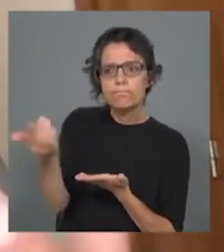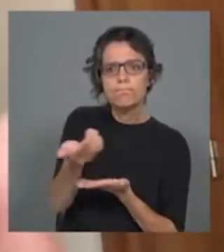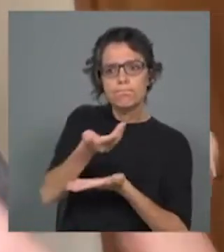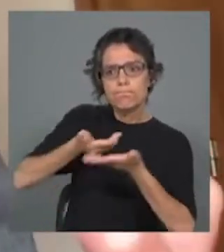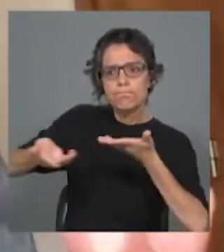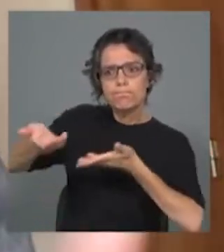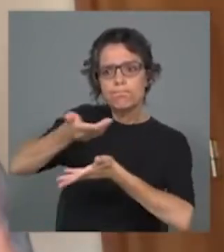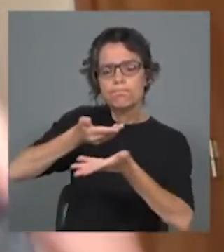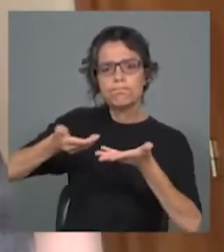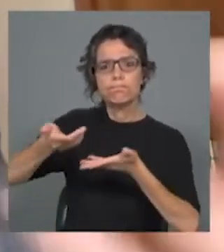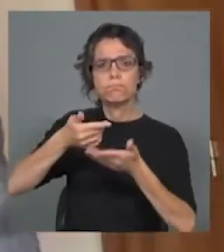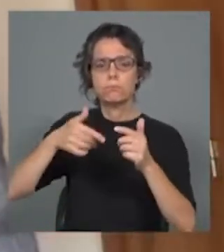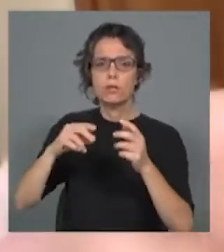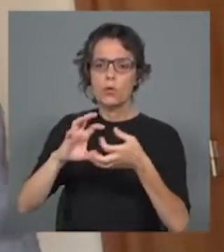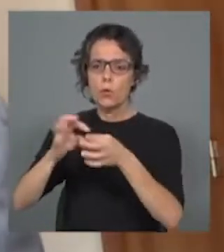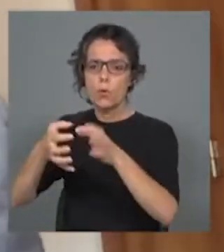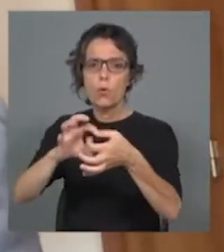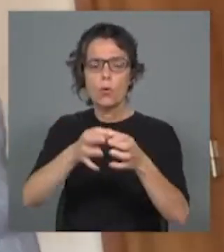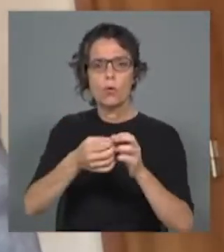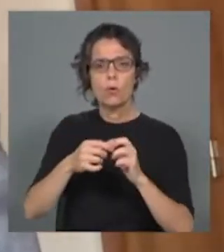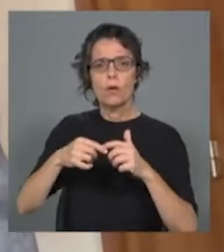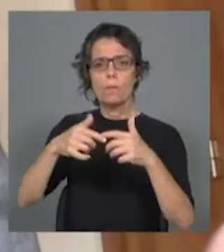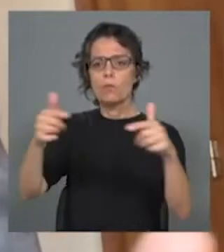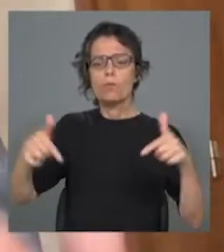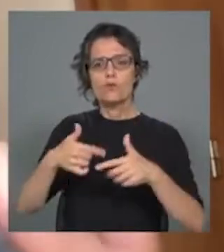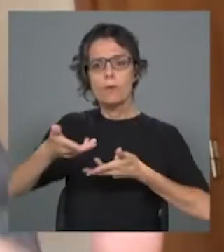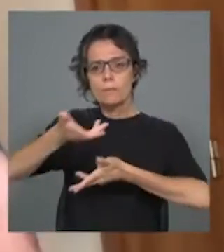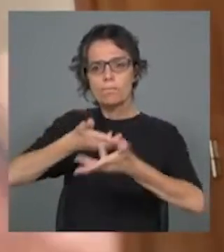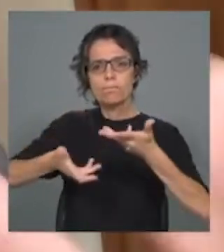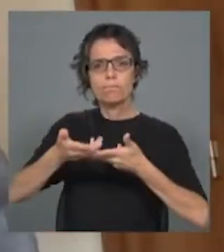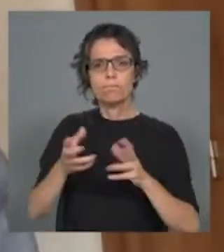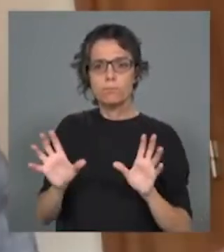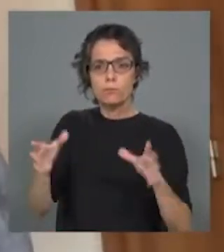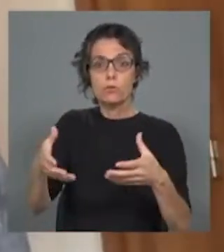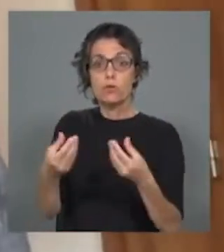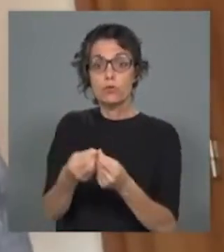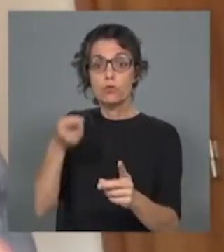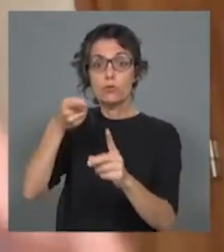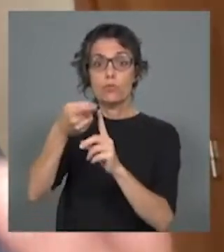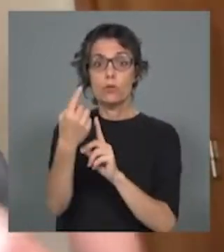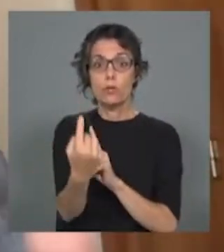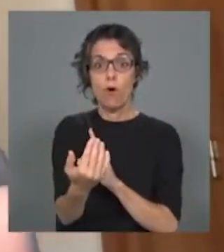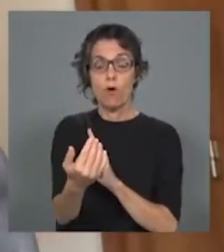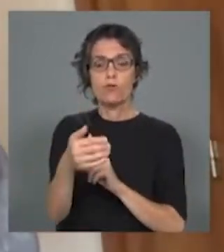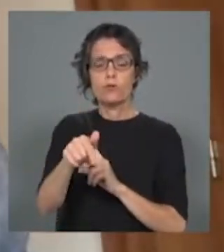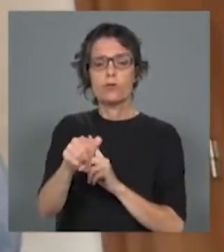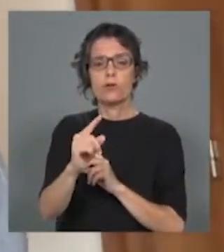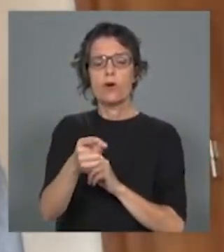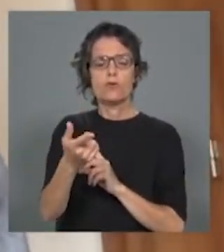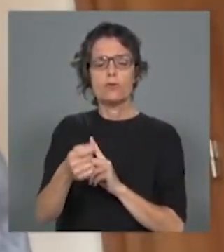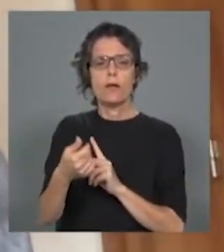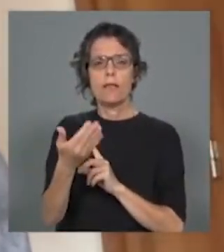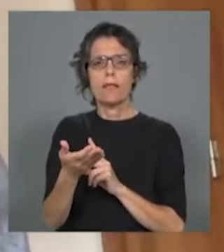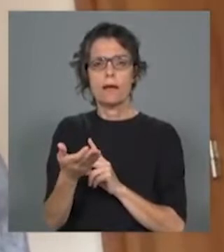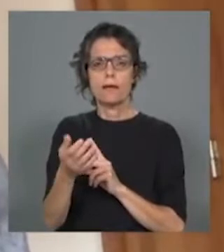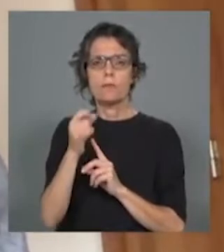para encontrar um espaço de partilha coletiva que permite não só chegar ao lar